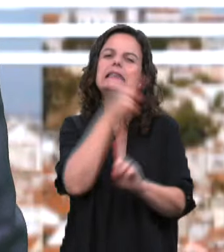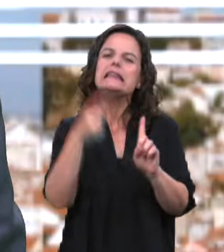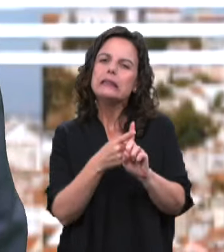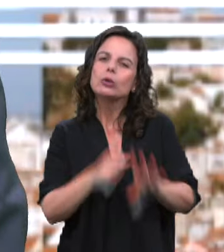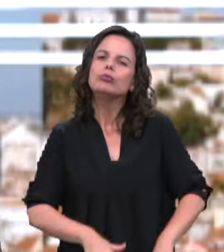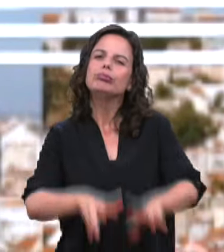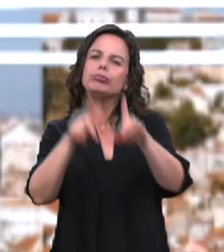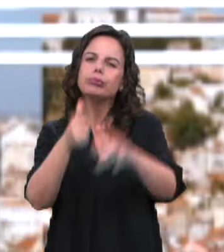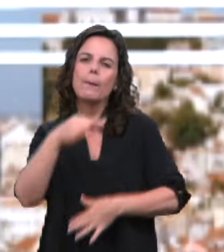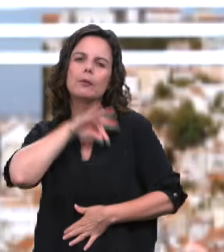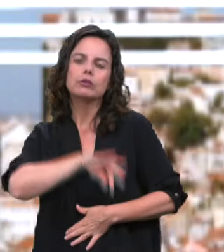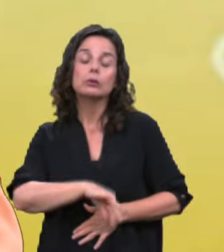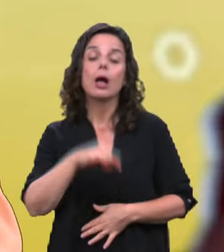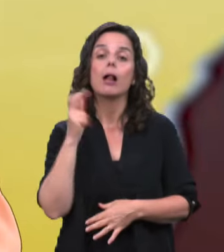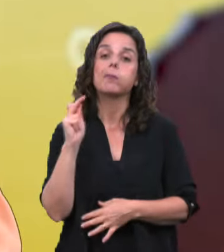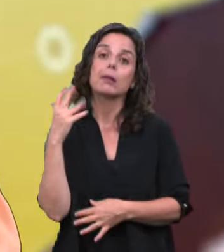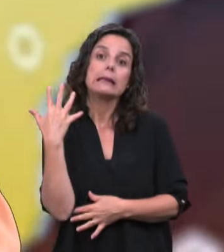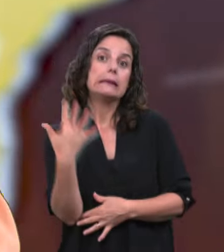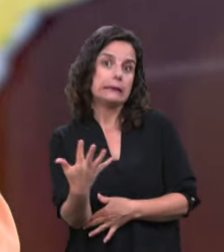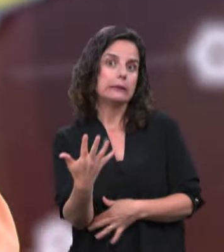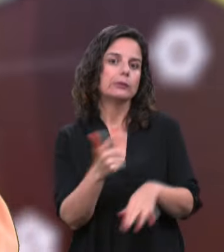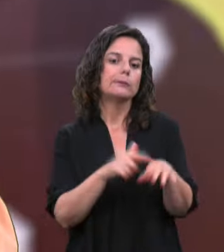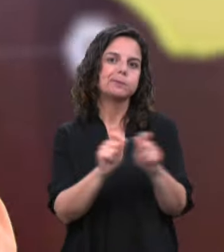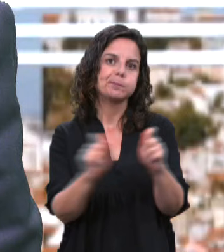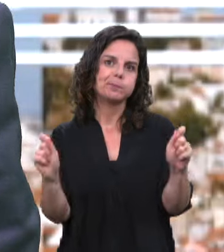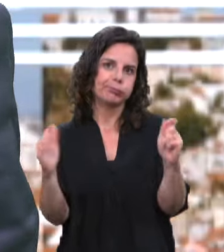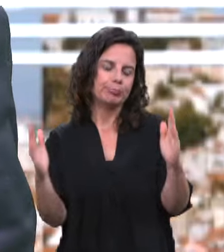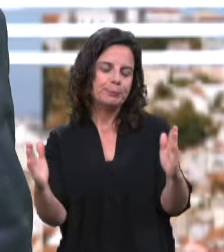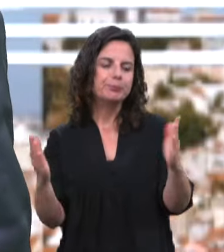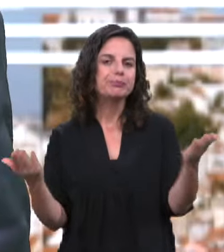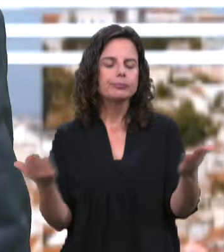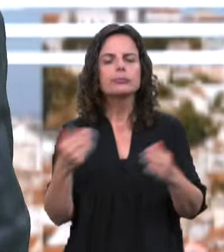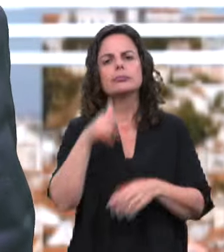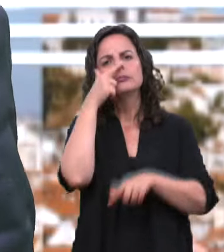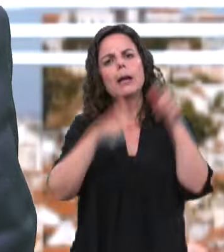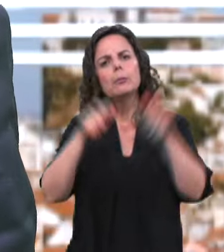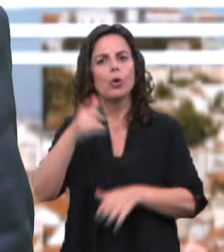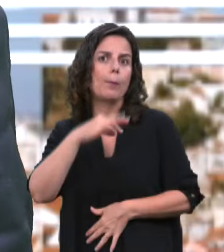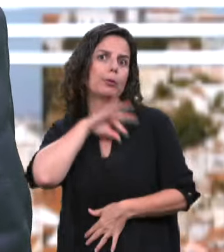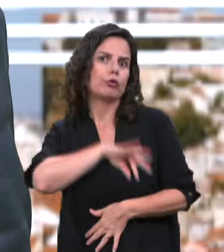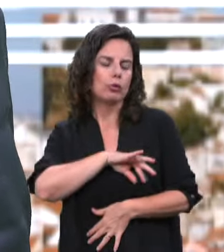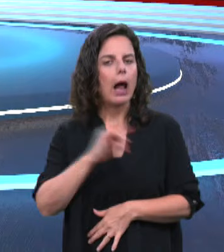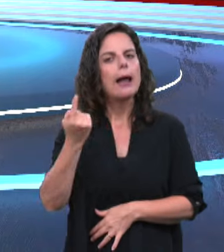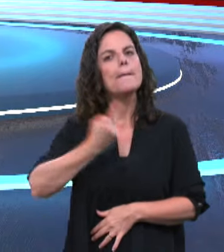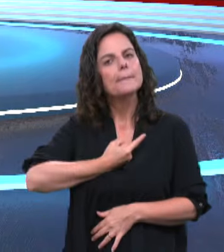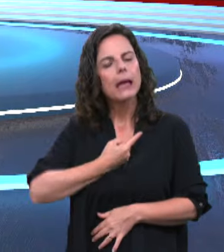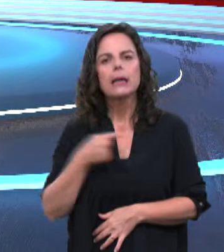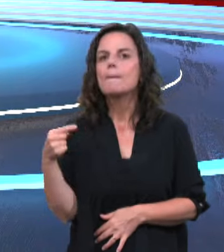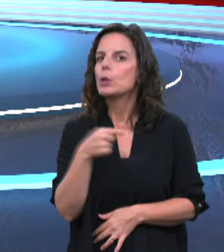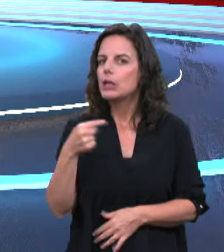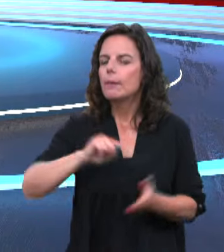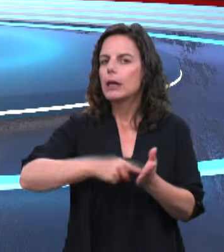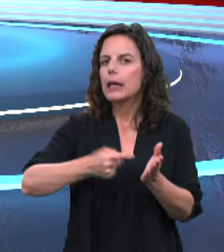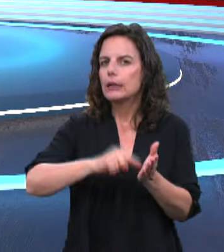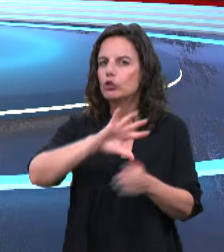de desenvolvimento profissional, que são ciclos de 5 anos, e que os profissionais devem completar pelo menos